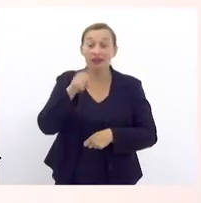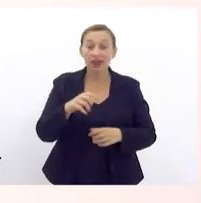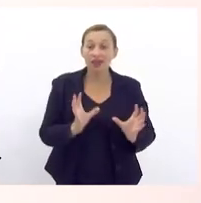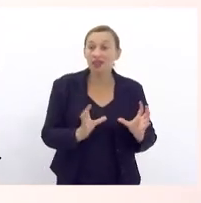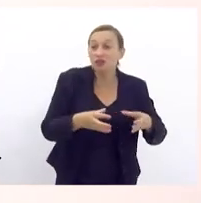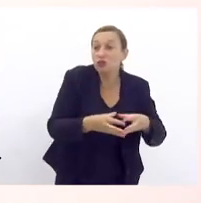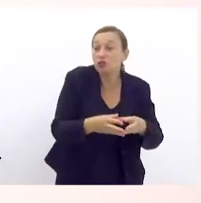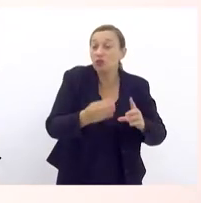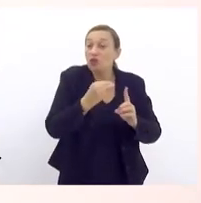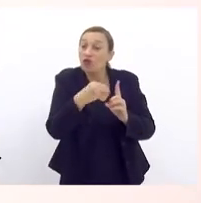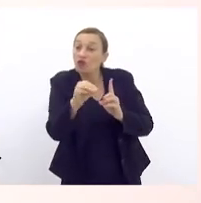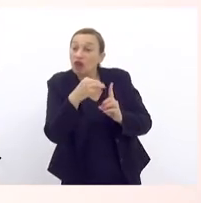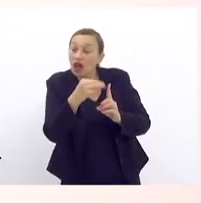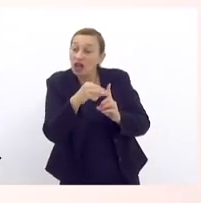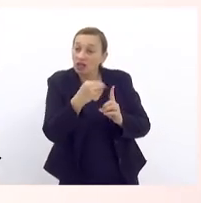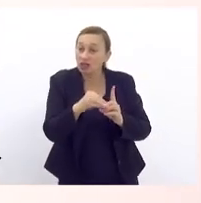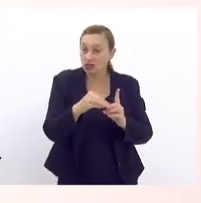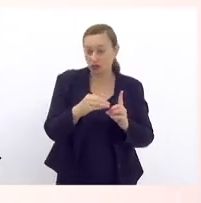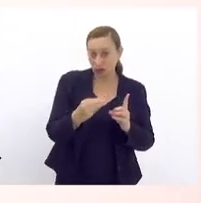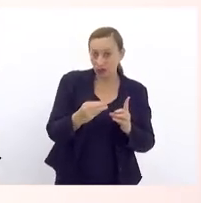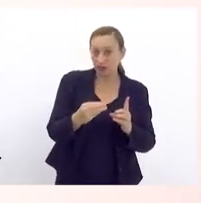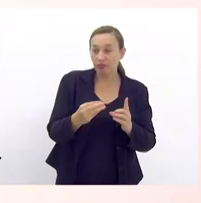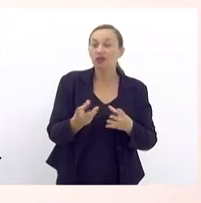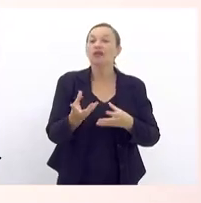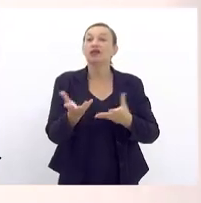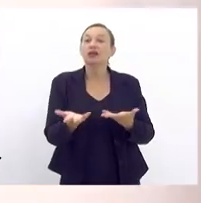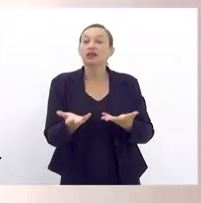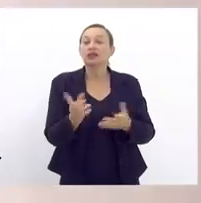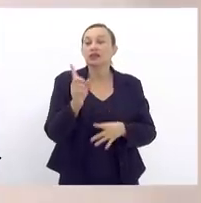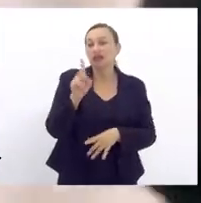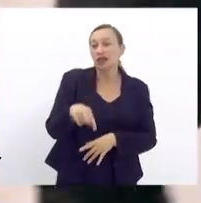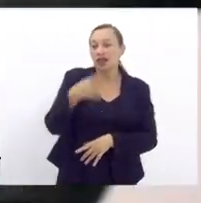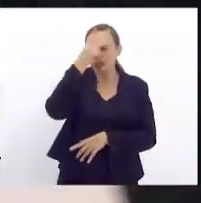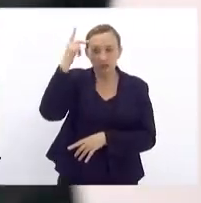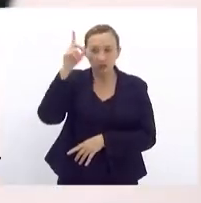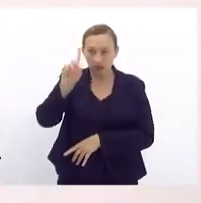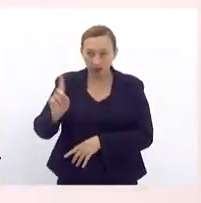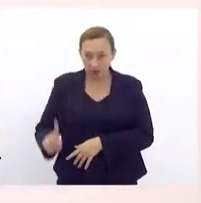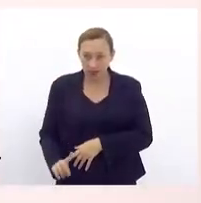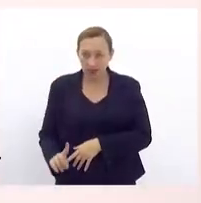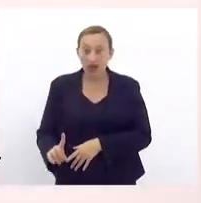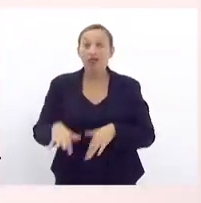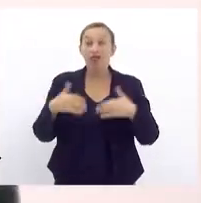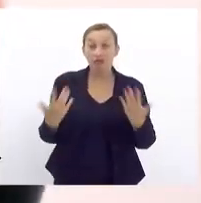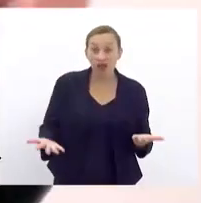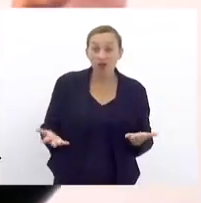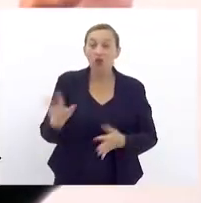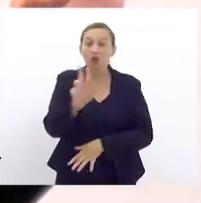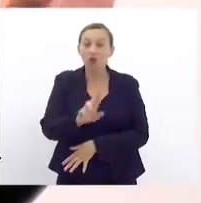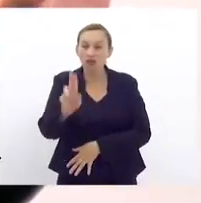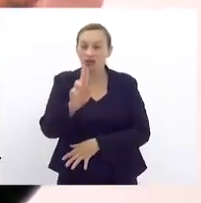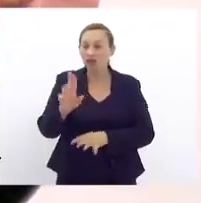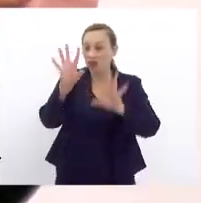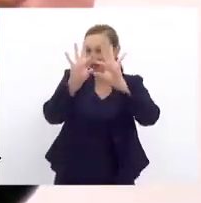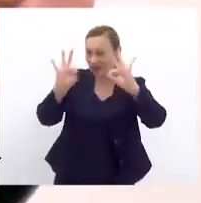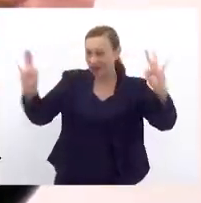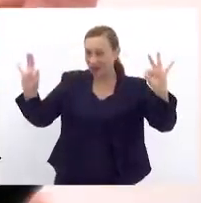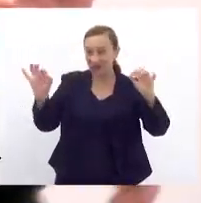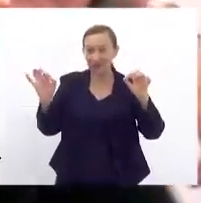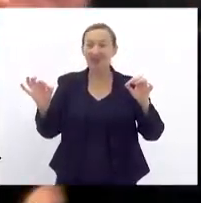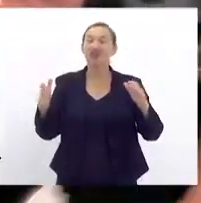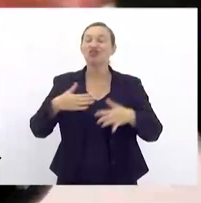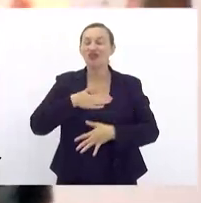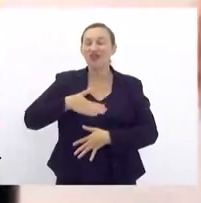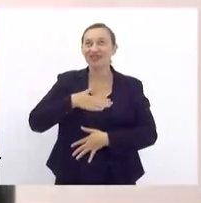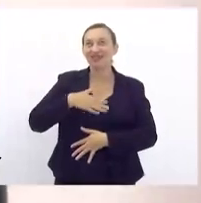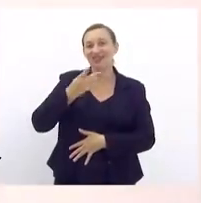fragilizado e ainda invisível dentro da sociedade que são as pessoas com deficiência então usando uma frase gigante que eu gosto muito